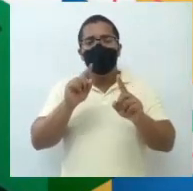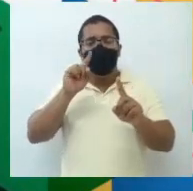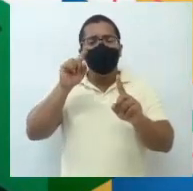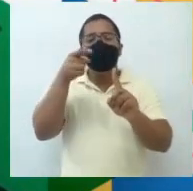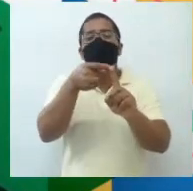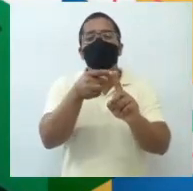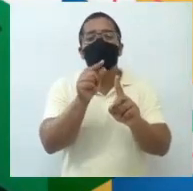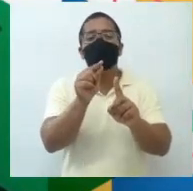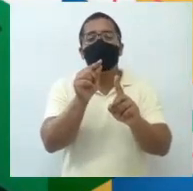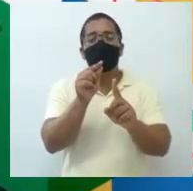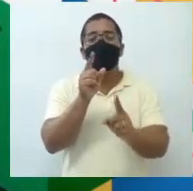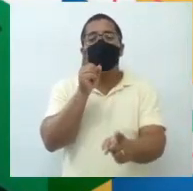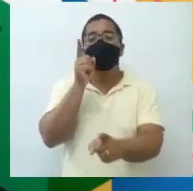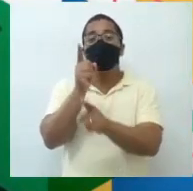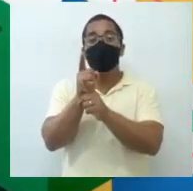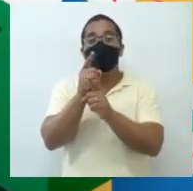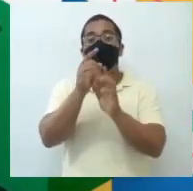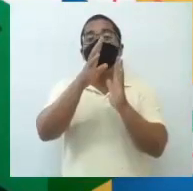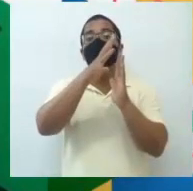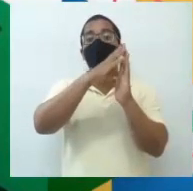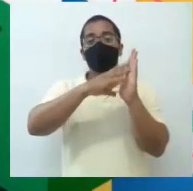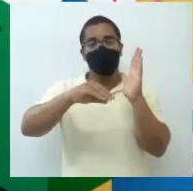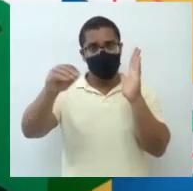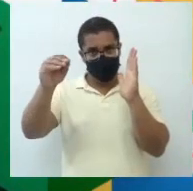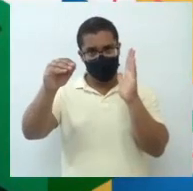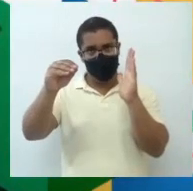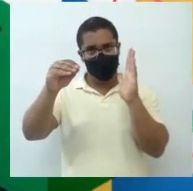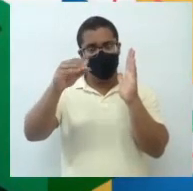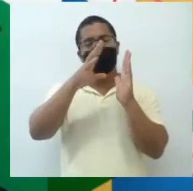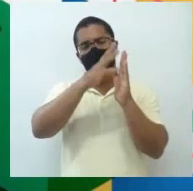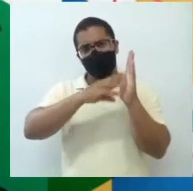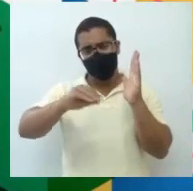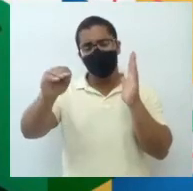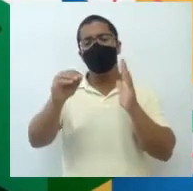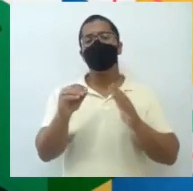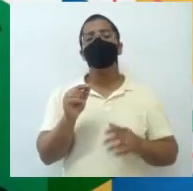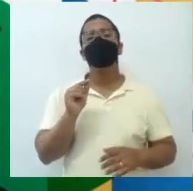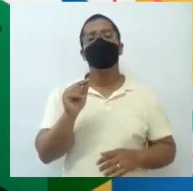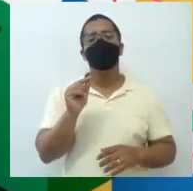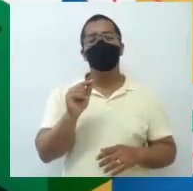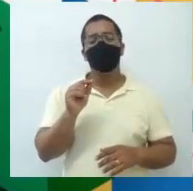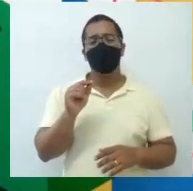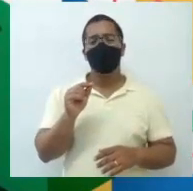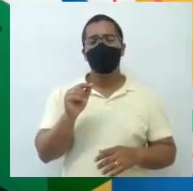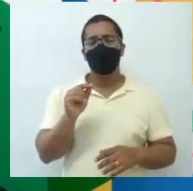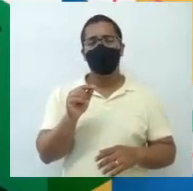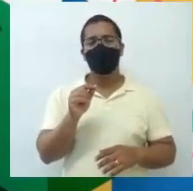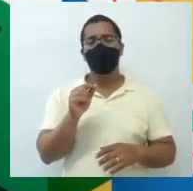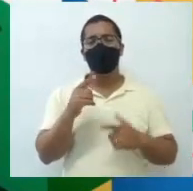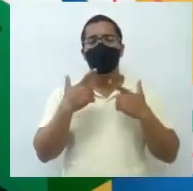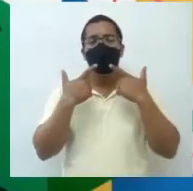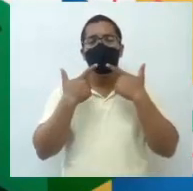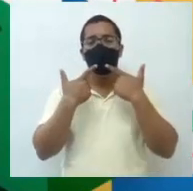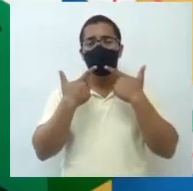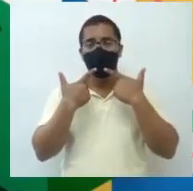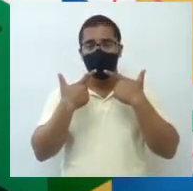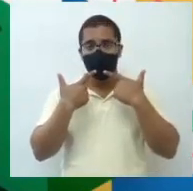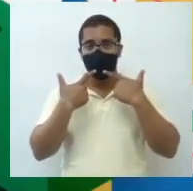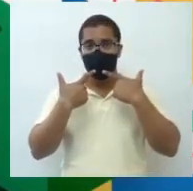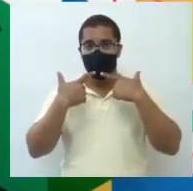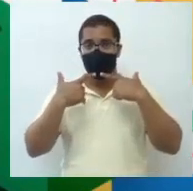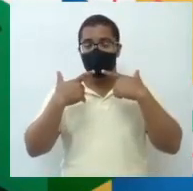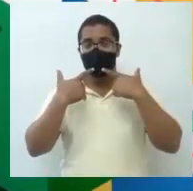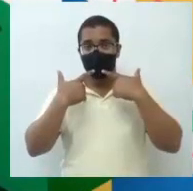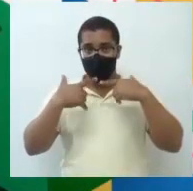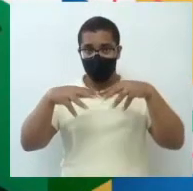encontrar um modelo certo um modelo que a gente pode chamar de linguagem o modelo que a